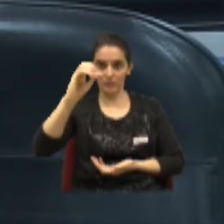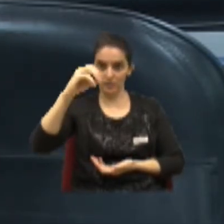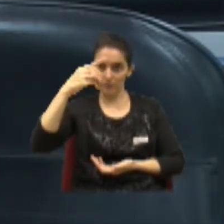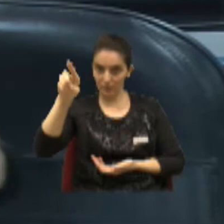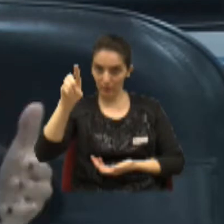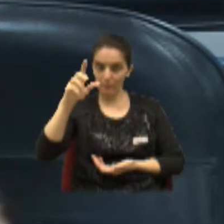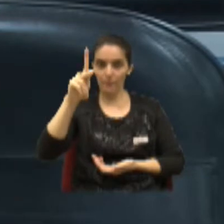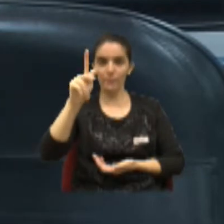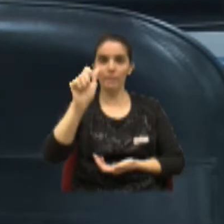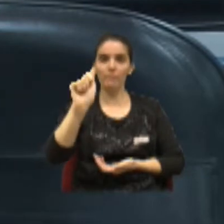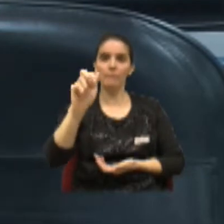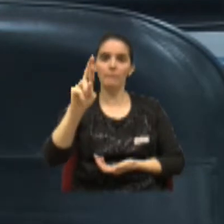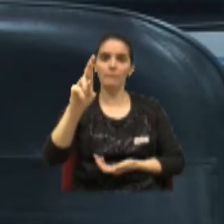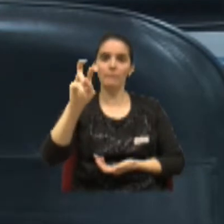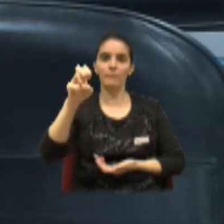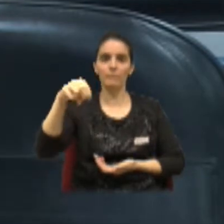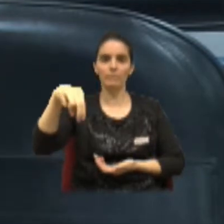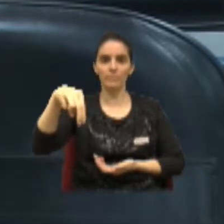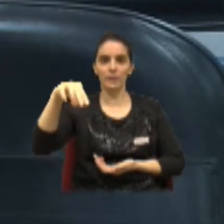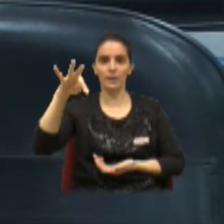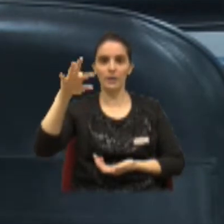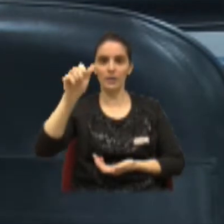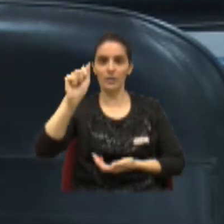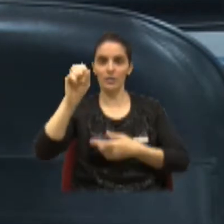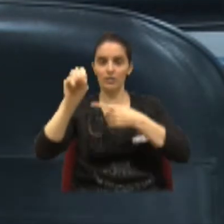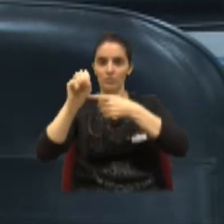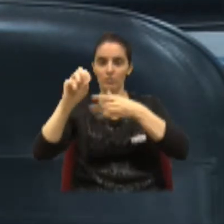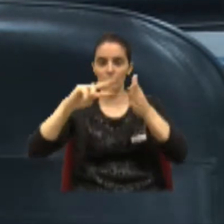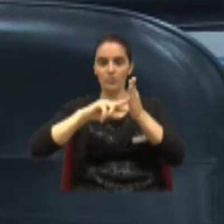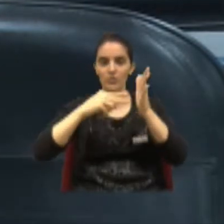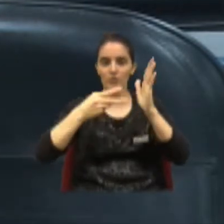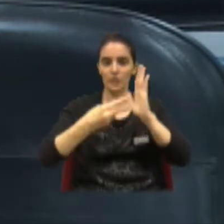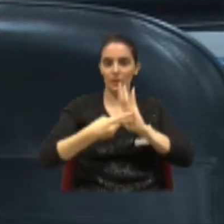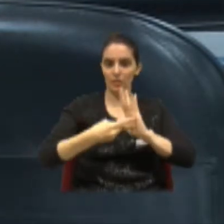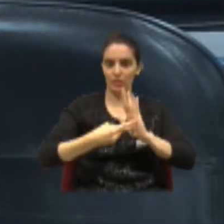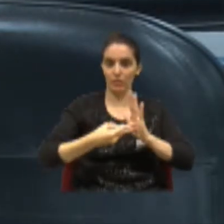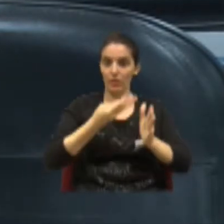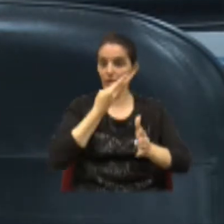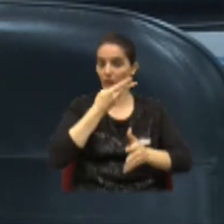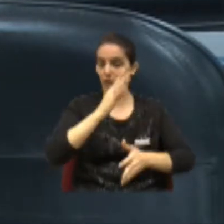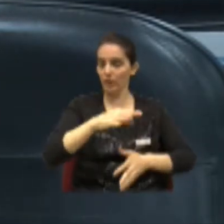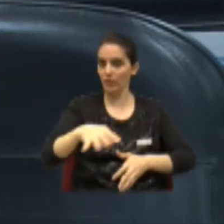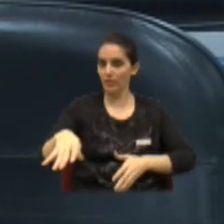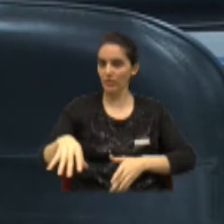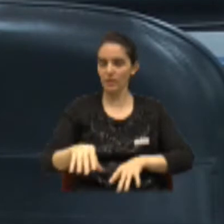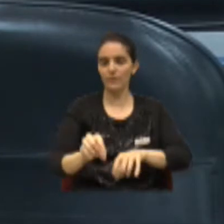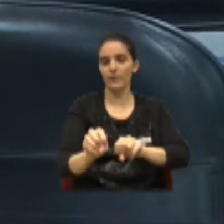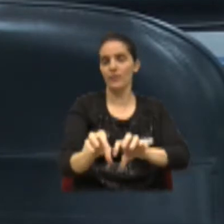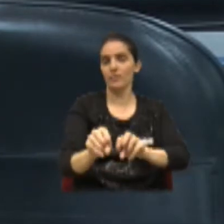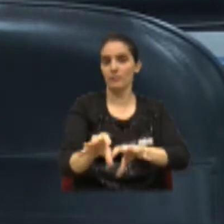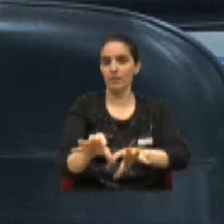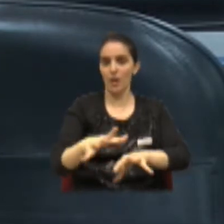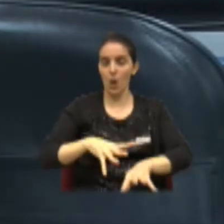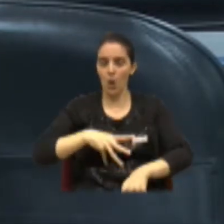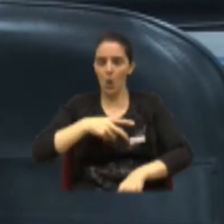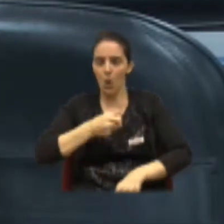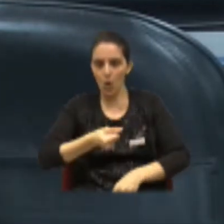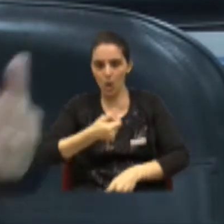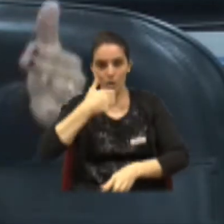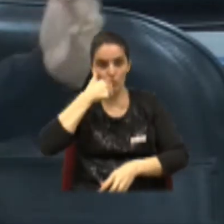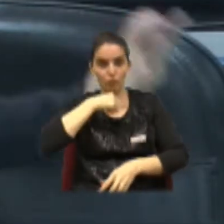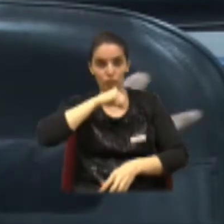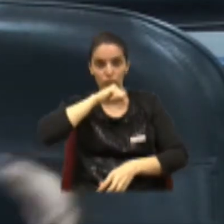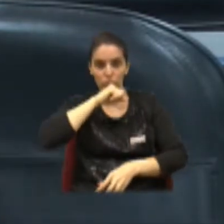consequências depois para o adulto é algo muito grave, muito danoso. E com isso um reflexo negativo